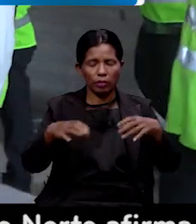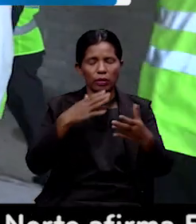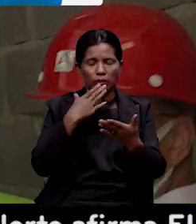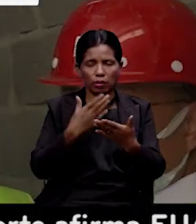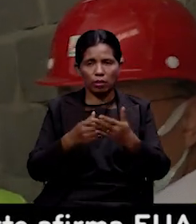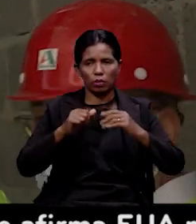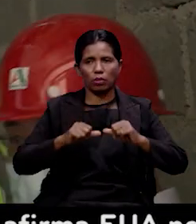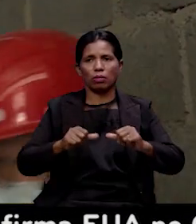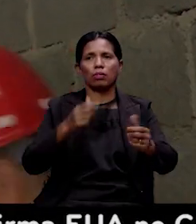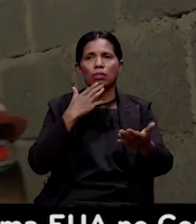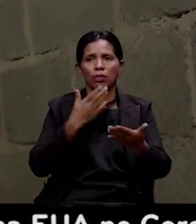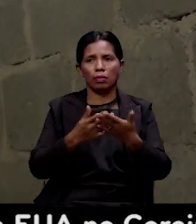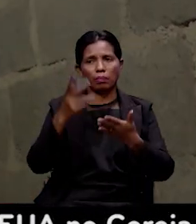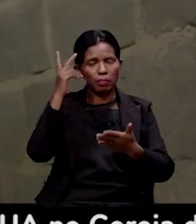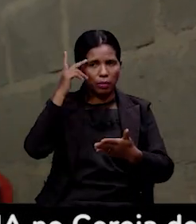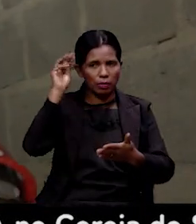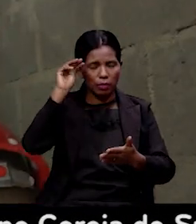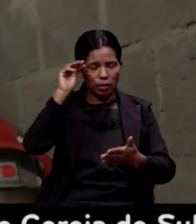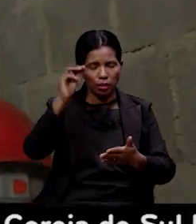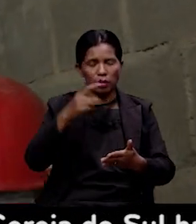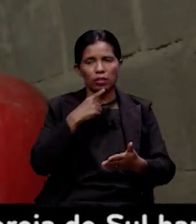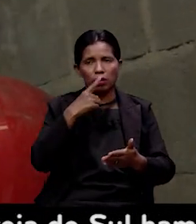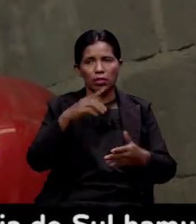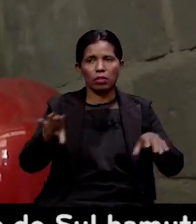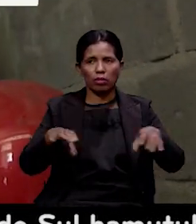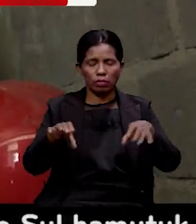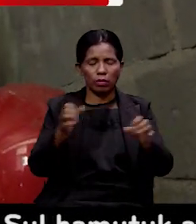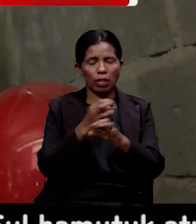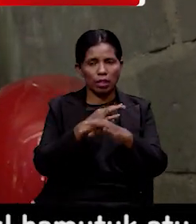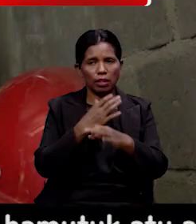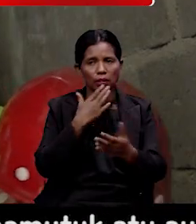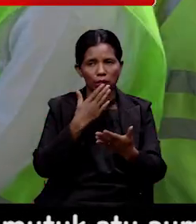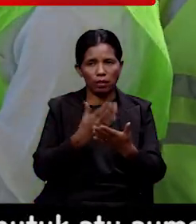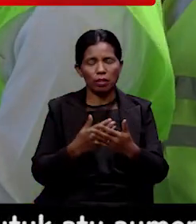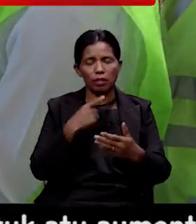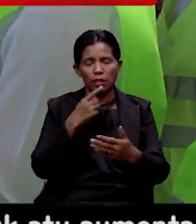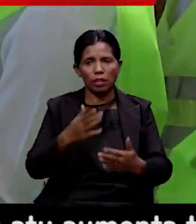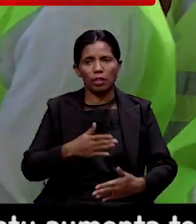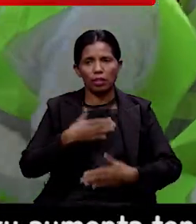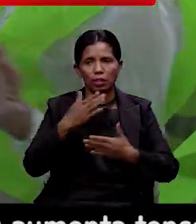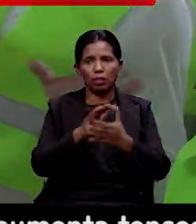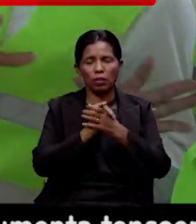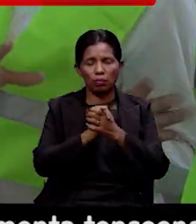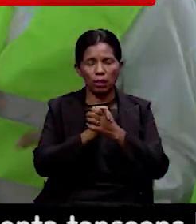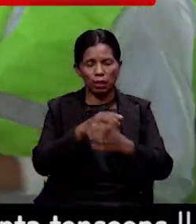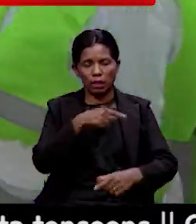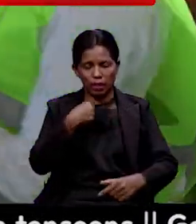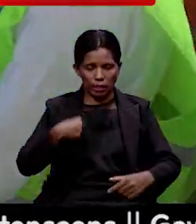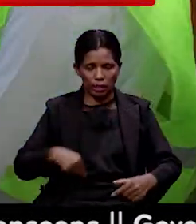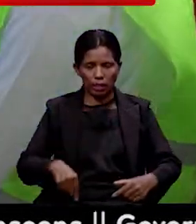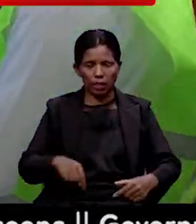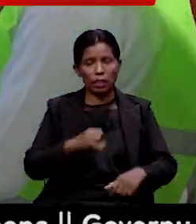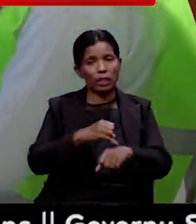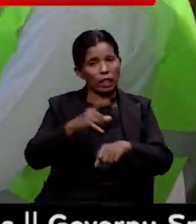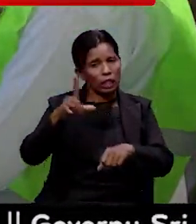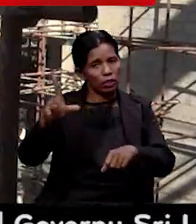lau daudão. Primeiro-ministro elogia ho kualidade construção, no aprecie tebes companhia China Shandong